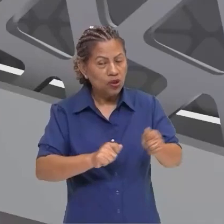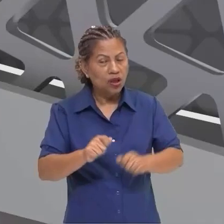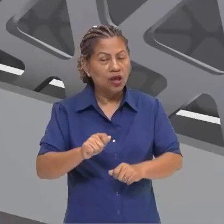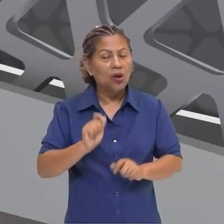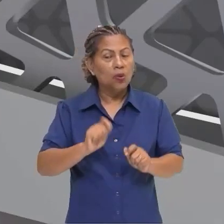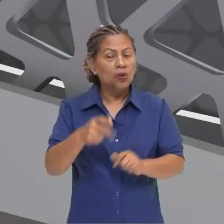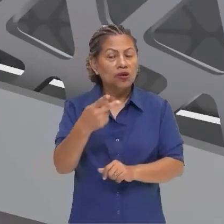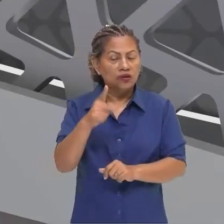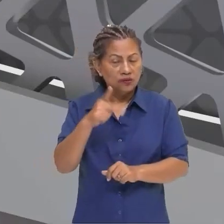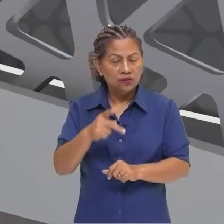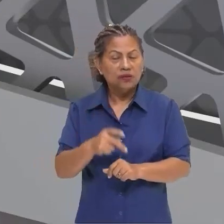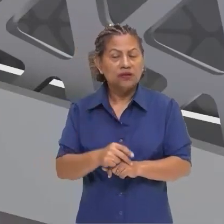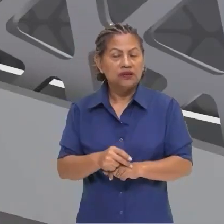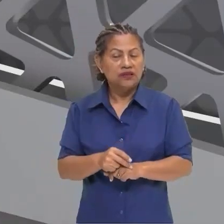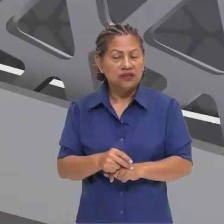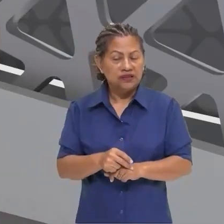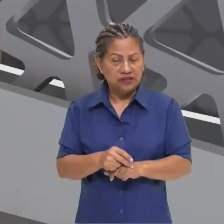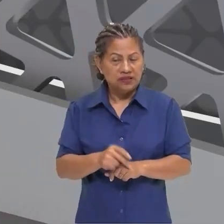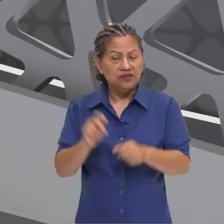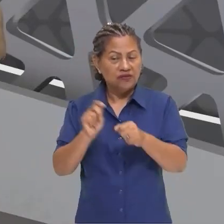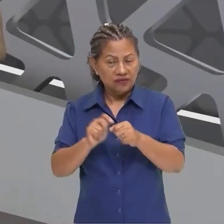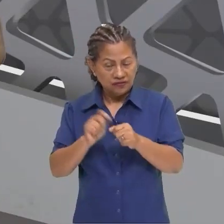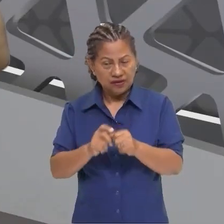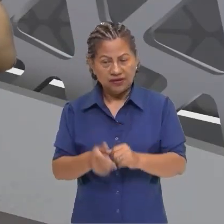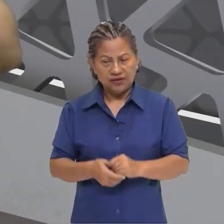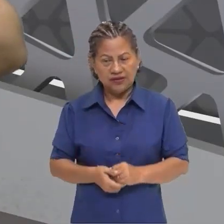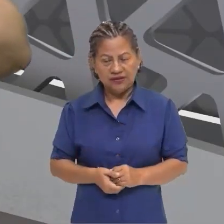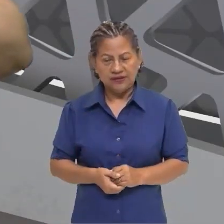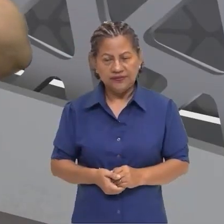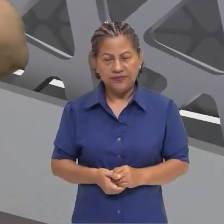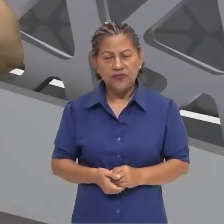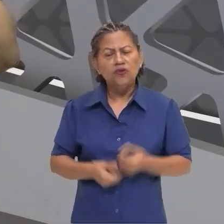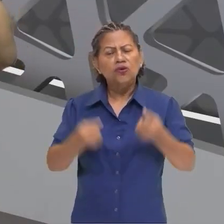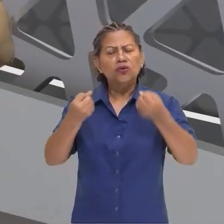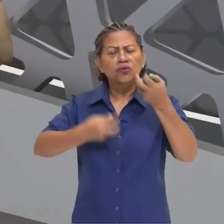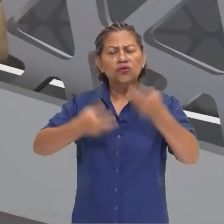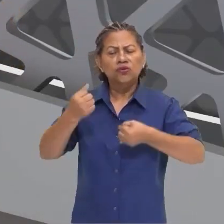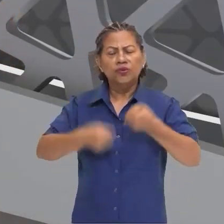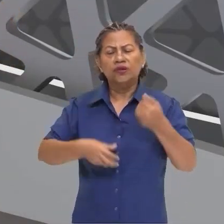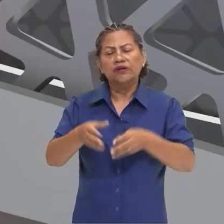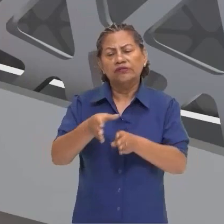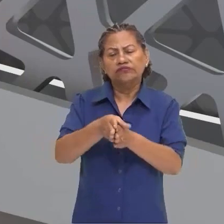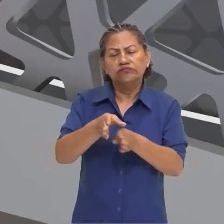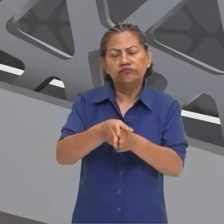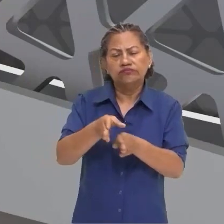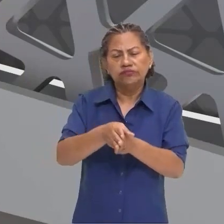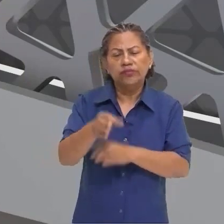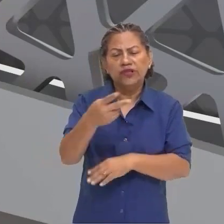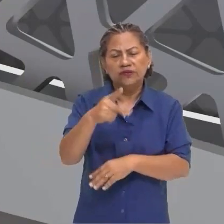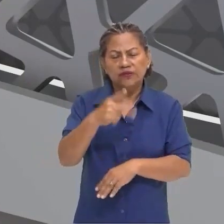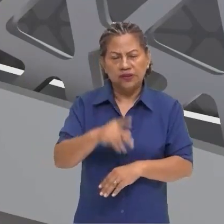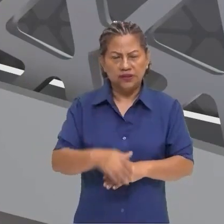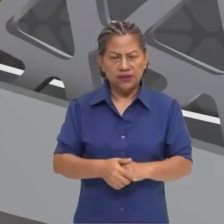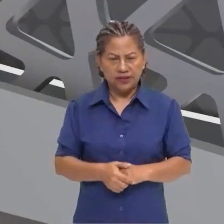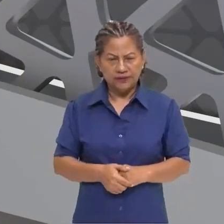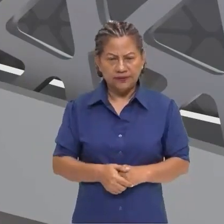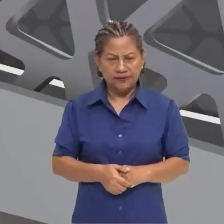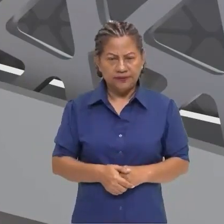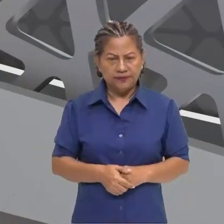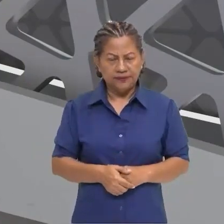ter os meus momentos de lazer. O que eu estou trazendo aqui para vocês, aprende também, viu, Isabel? É que